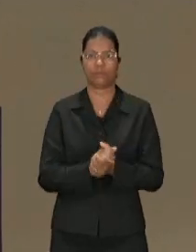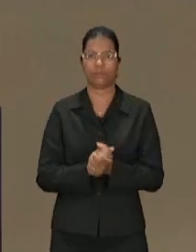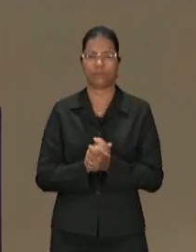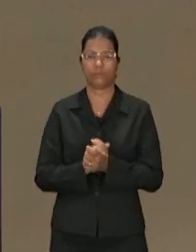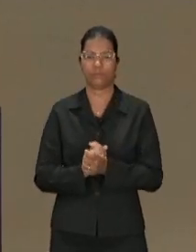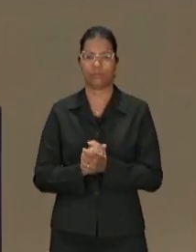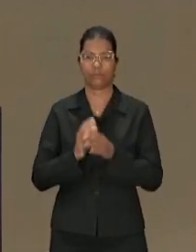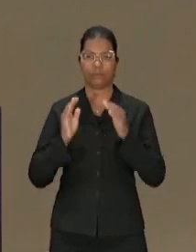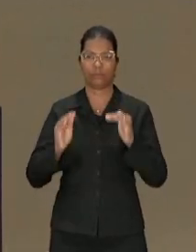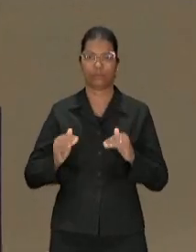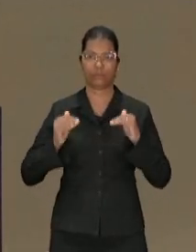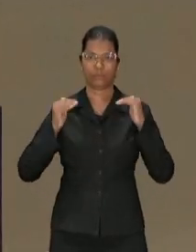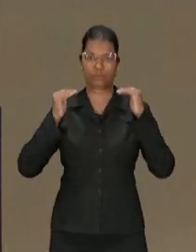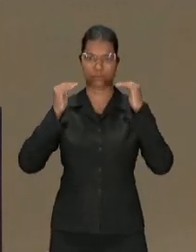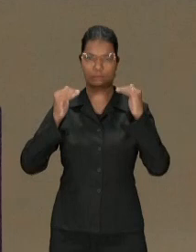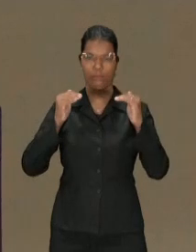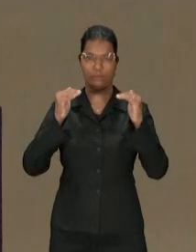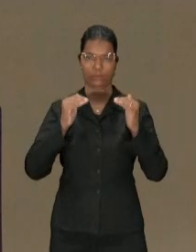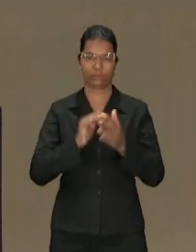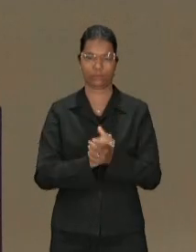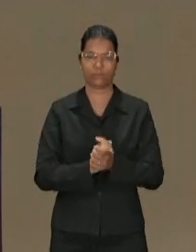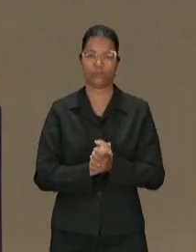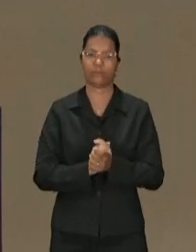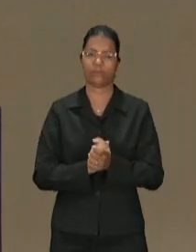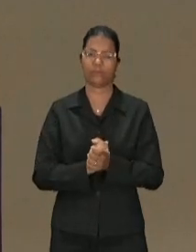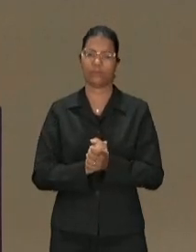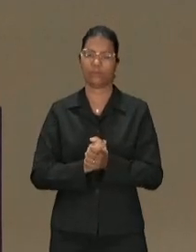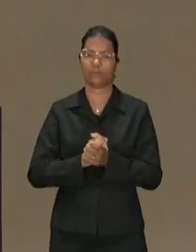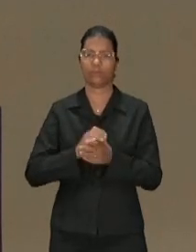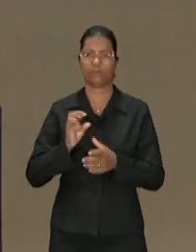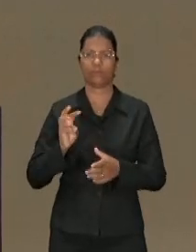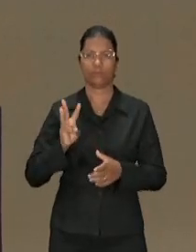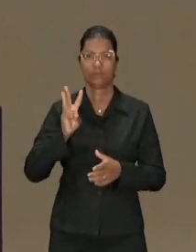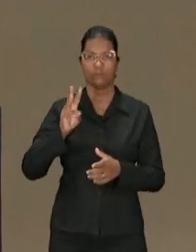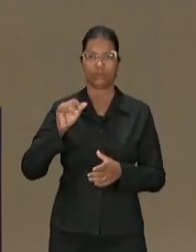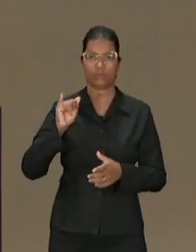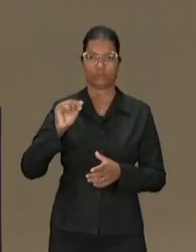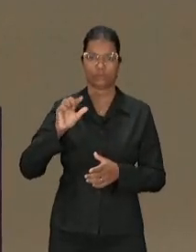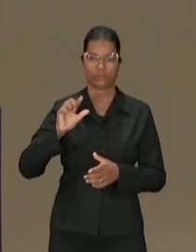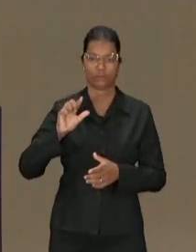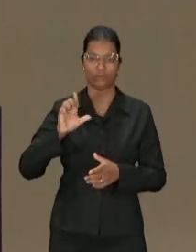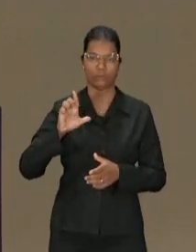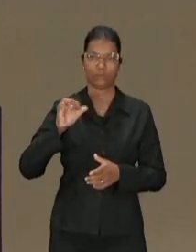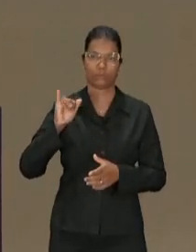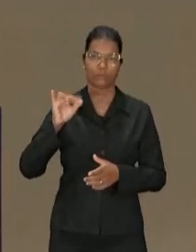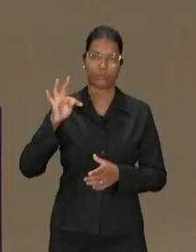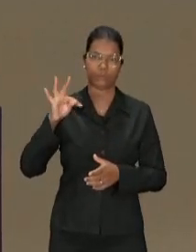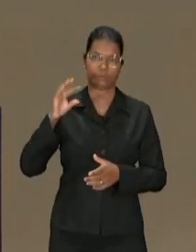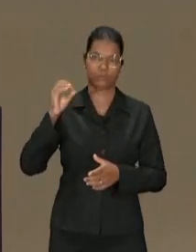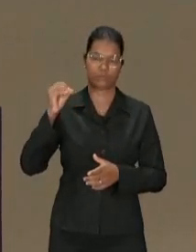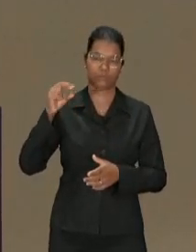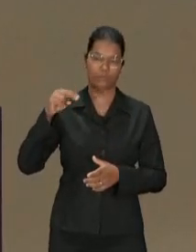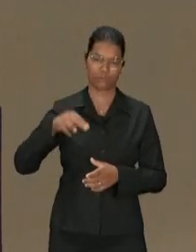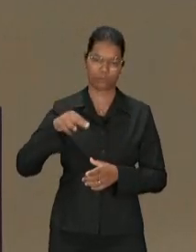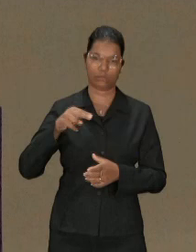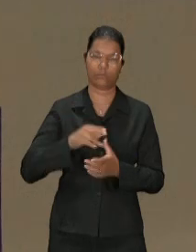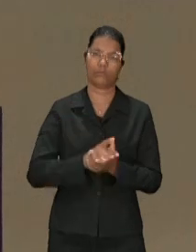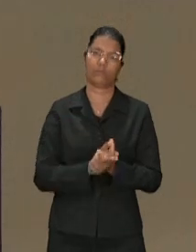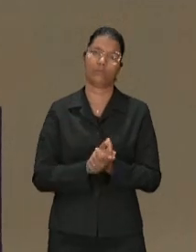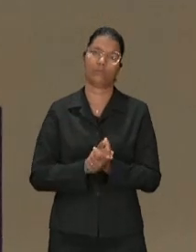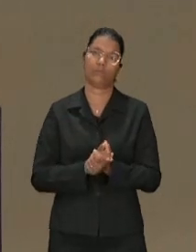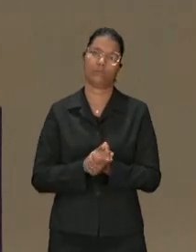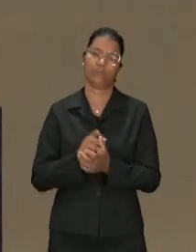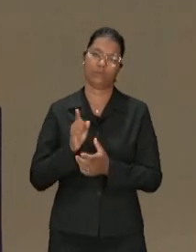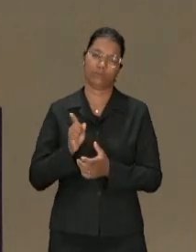senhor senador da República, Wellington Fagundes, digníssimo parlamentar